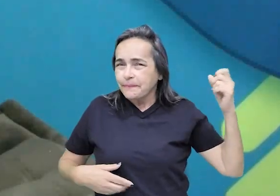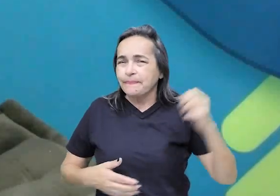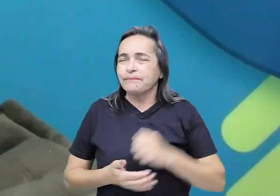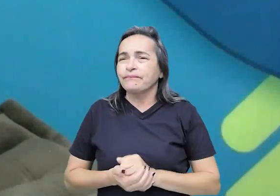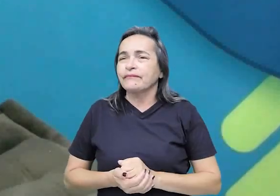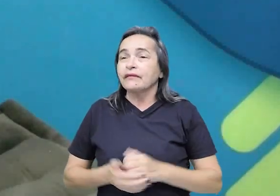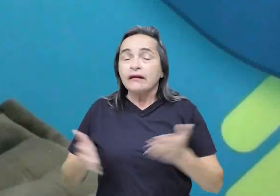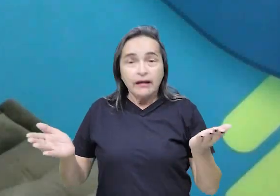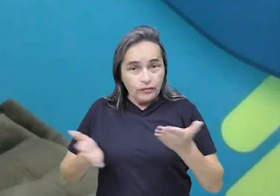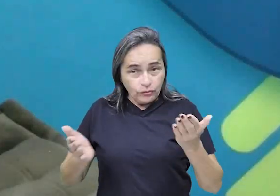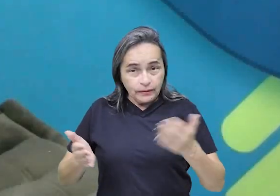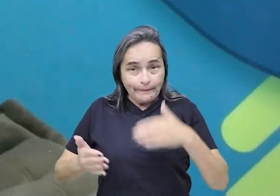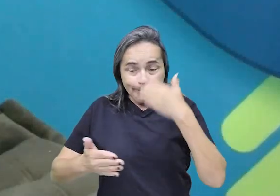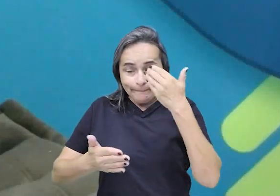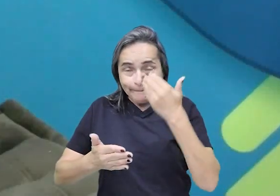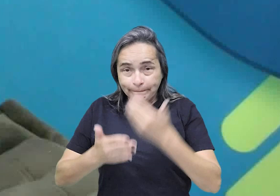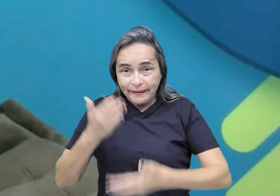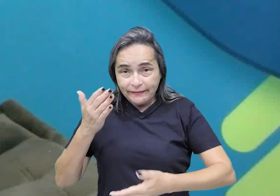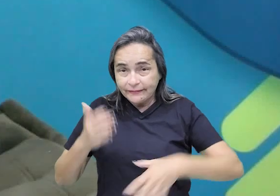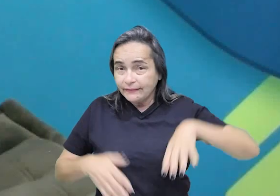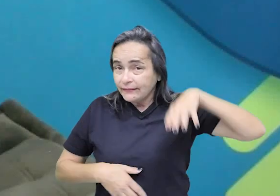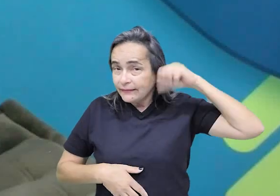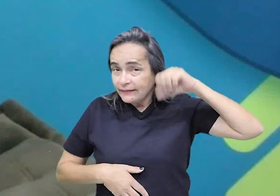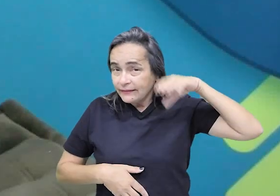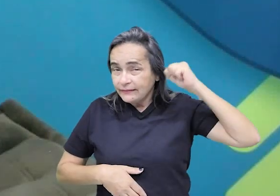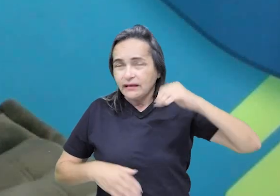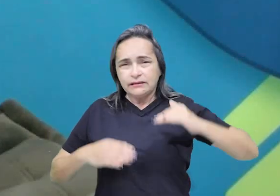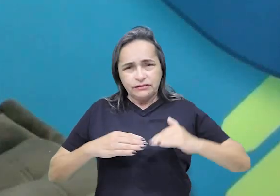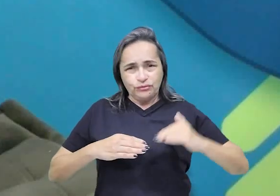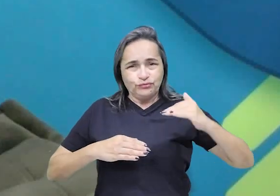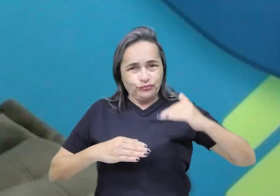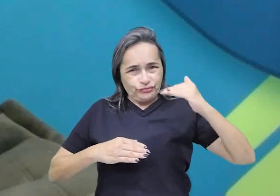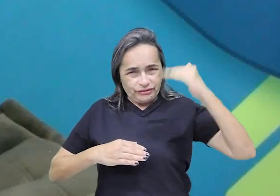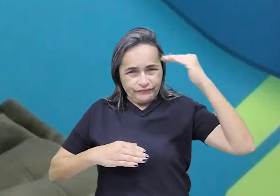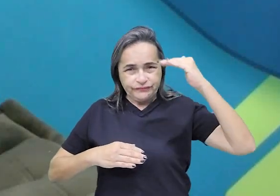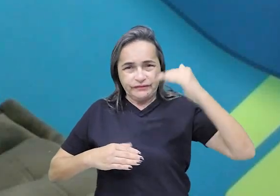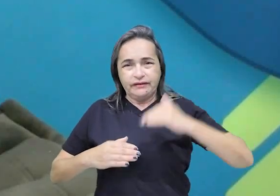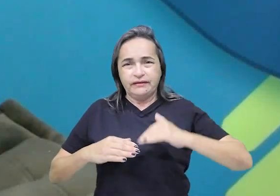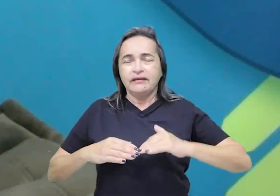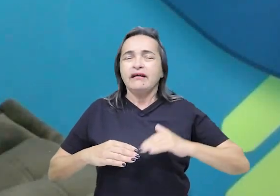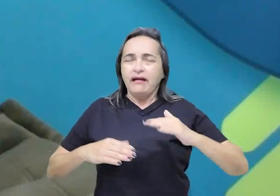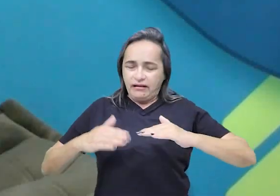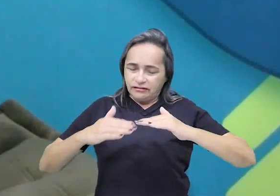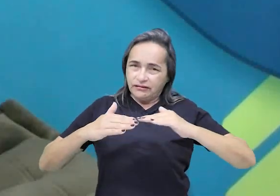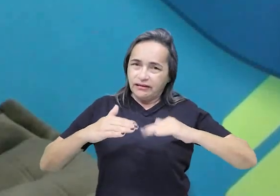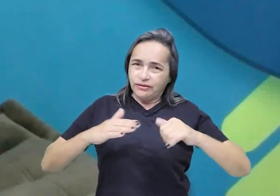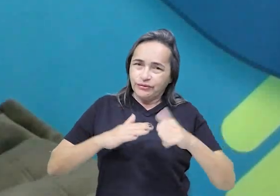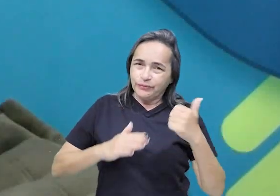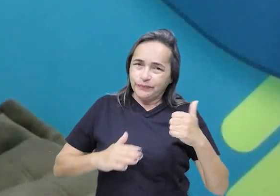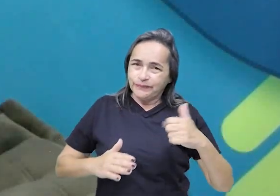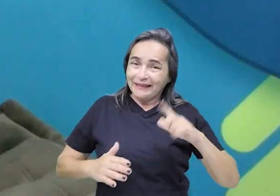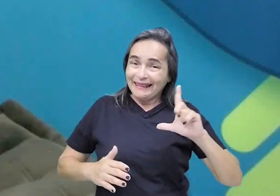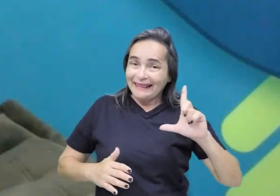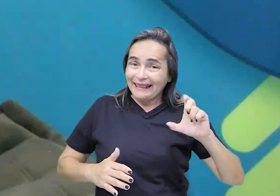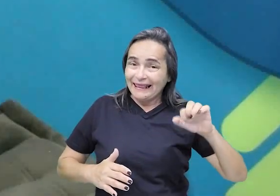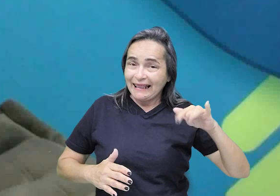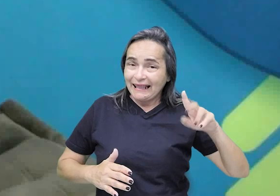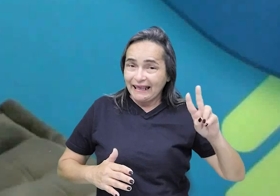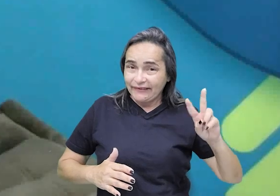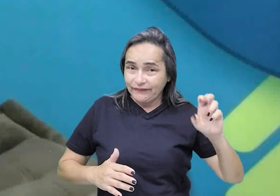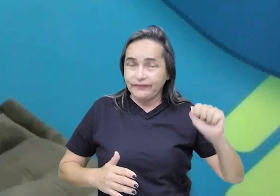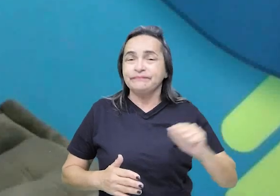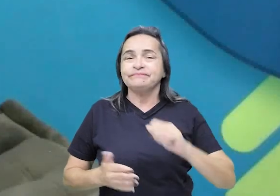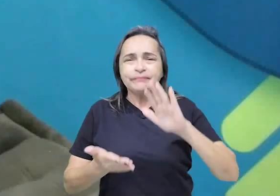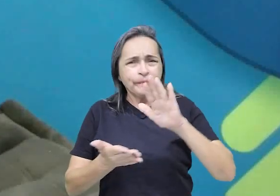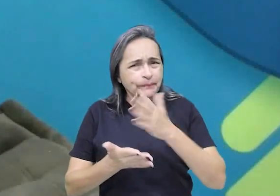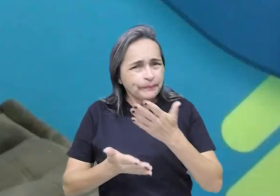tem níveis. Vai desde o nível mais leve ao moderado, ao severo e ao profundo, tá?